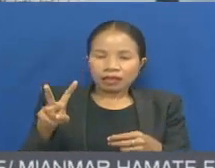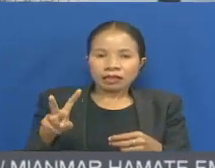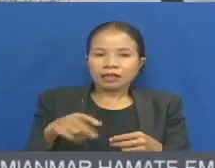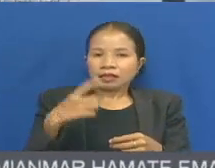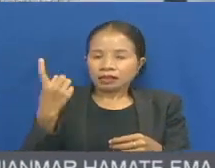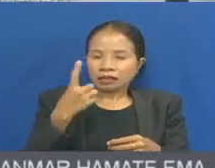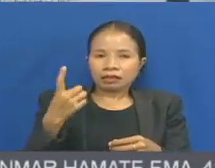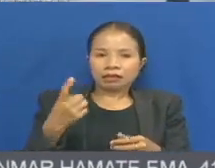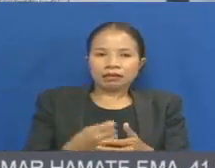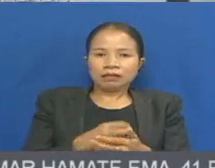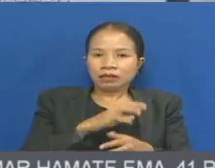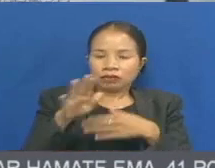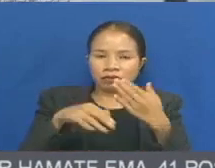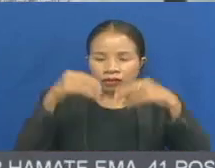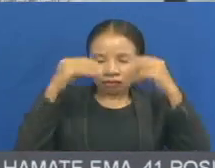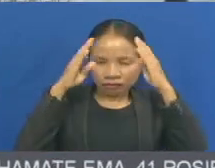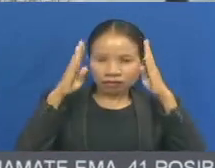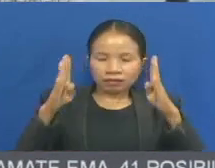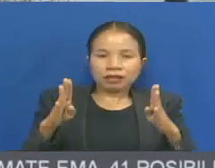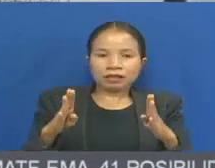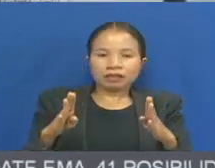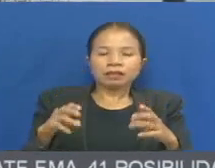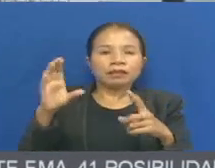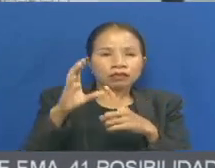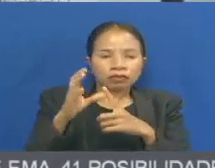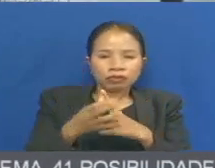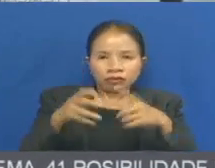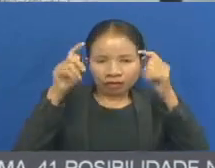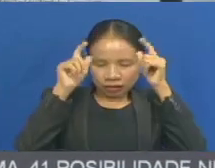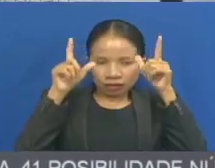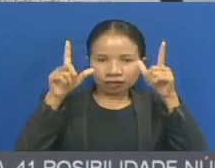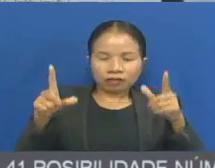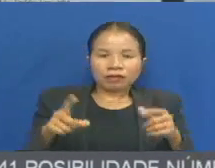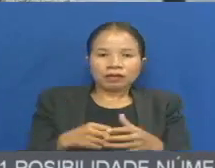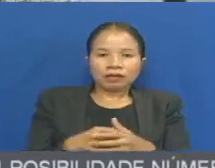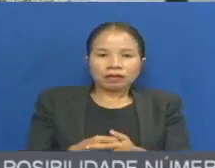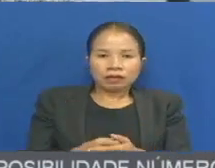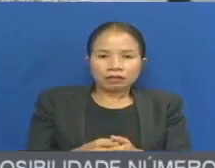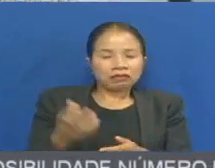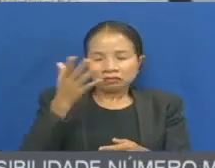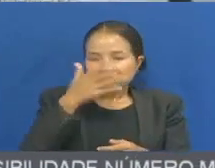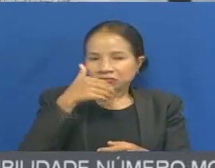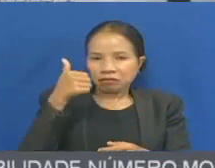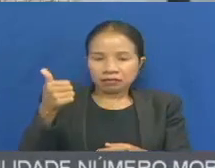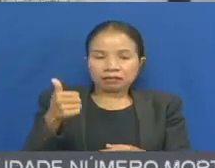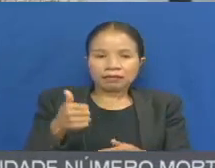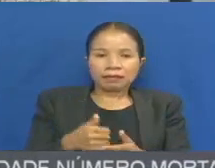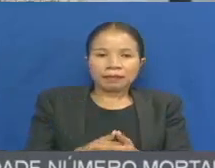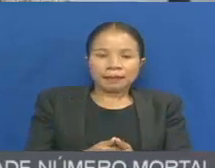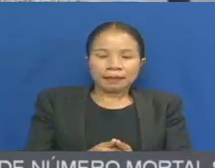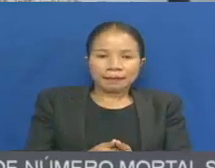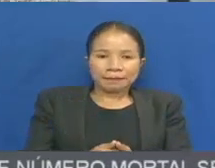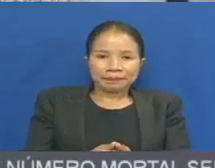os alunos os seus professores e conhecer as tradições não é numa manhã foi muito bonita muito rica muito rica